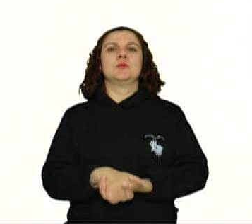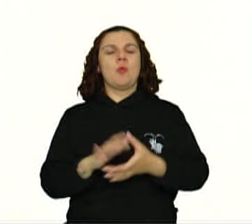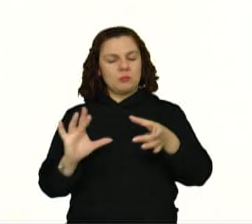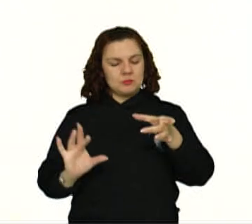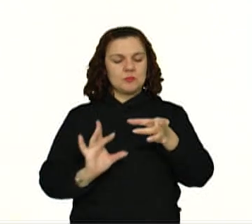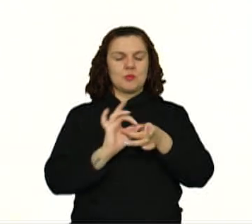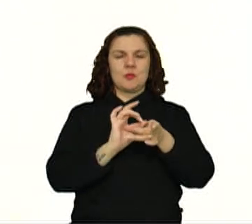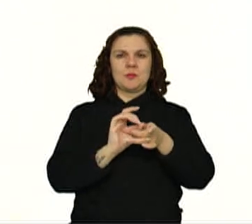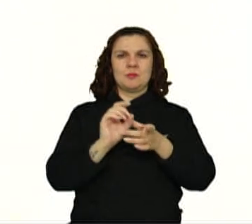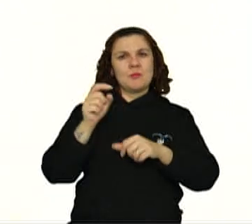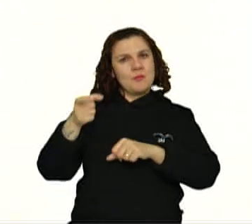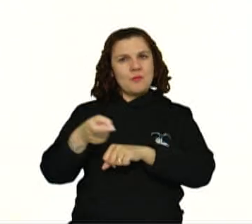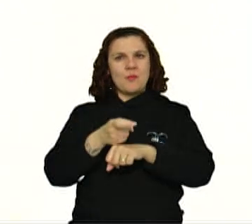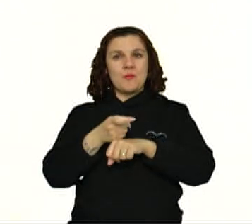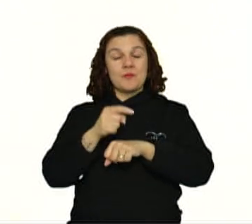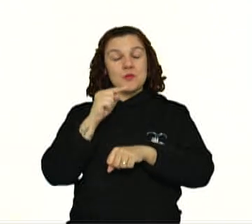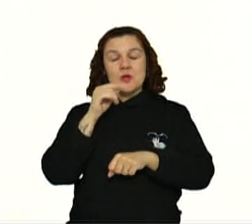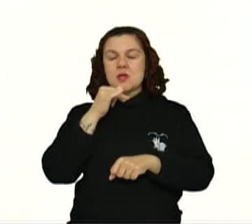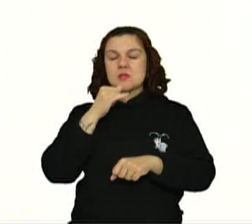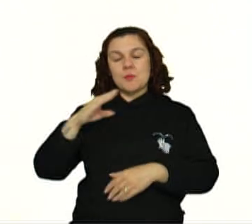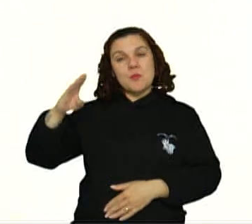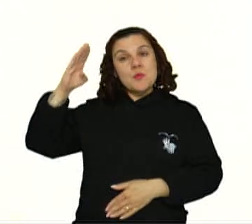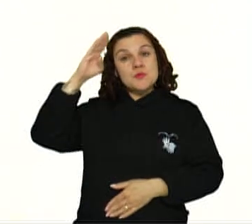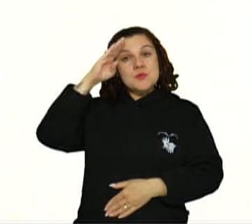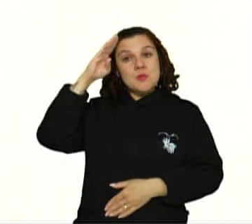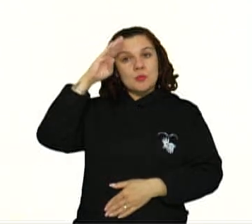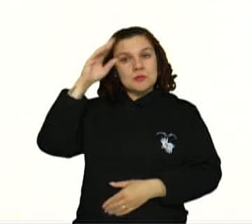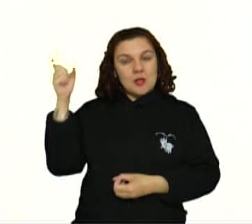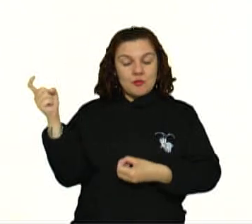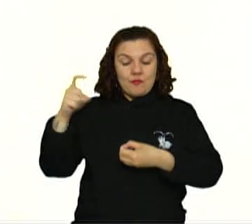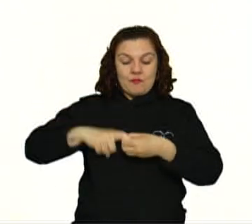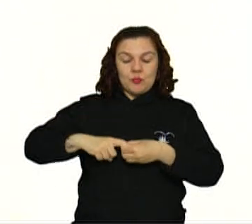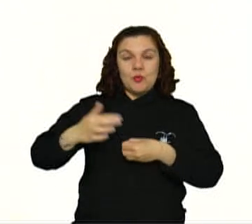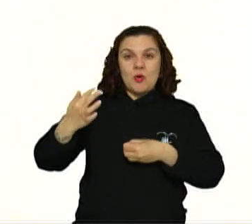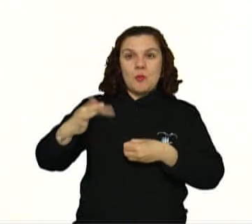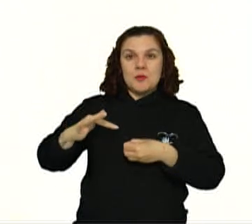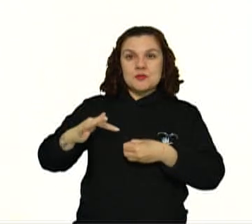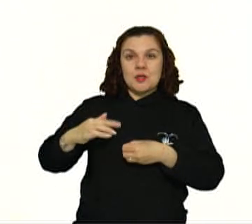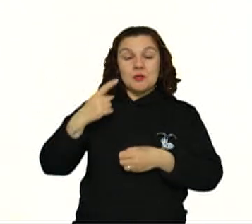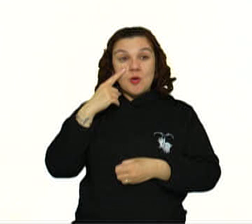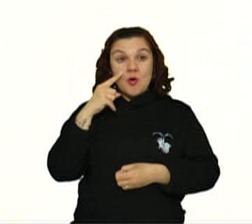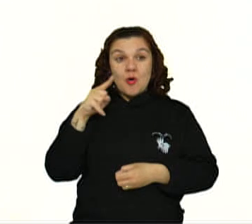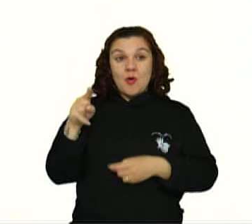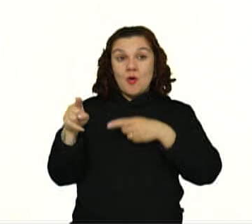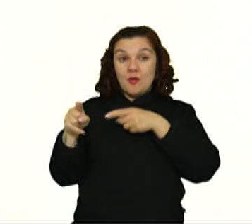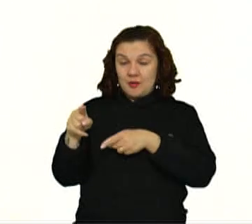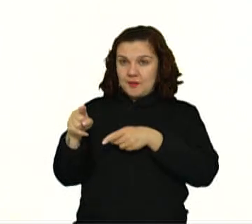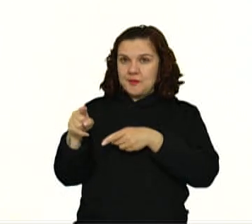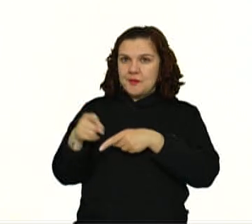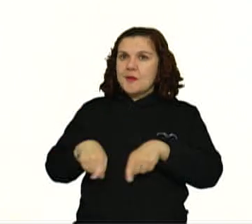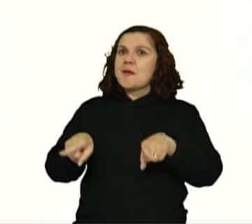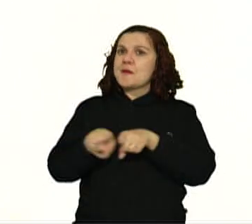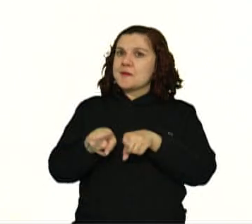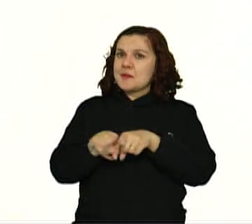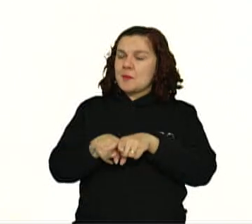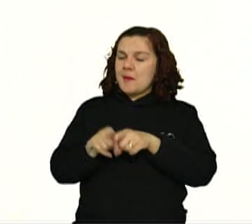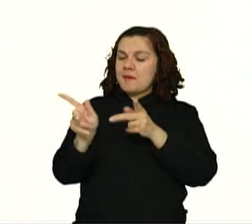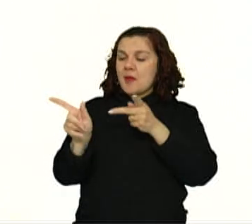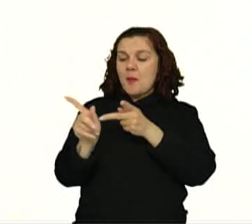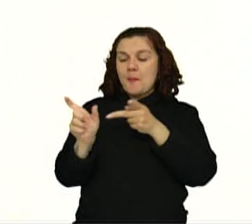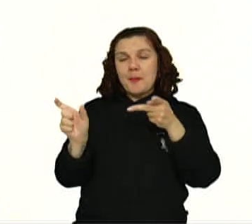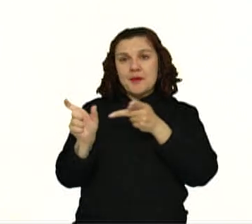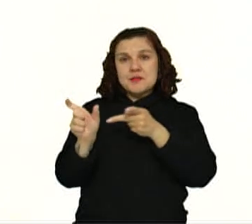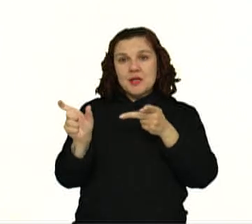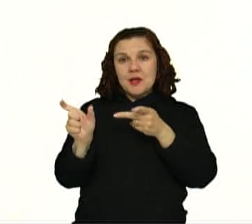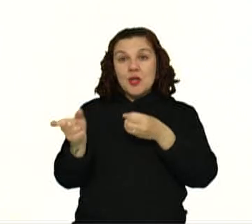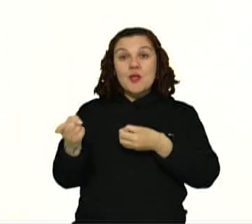complemento, como objeto. O soldado voltou ferido. Veja que o ferido ali, ele é um predicativo. E o